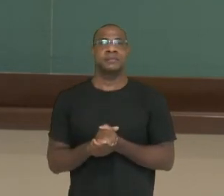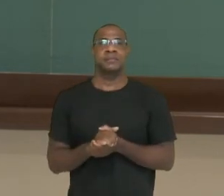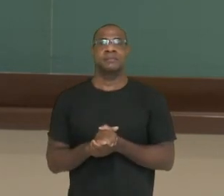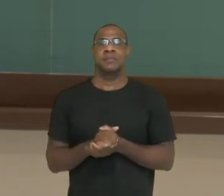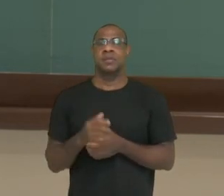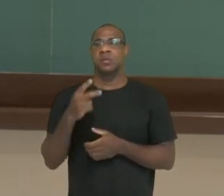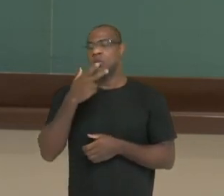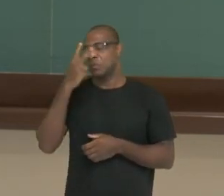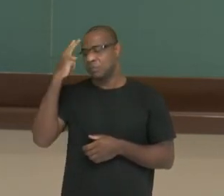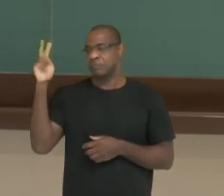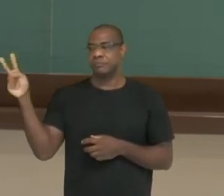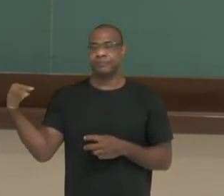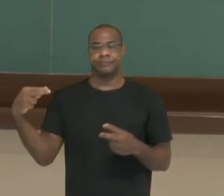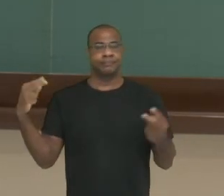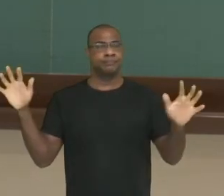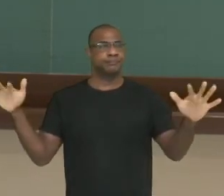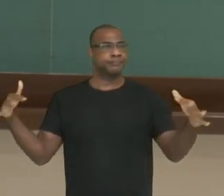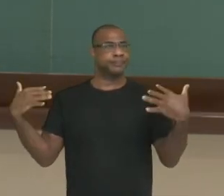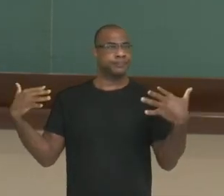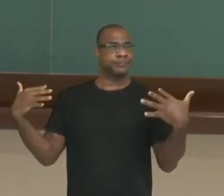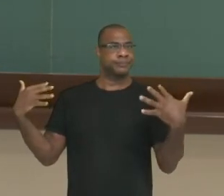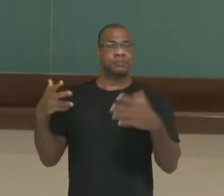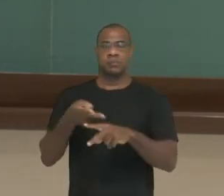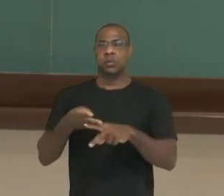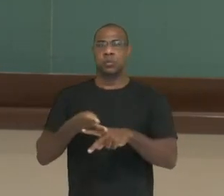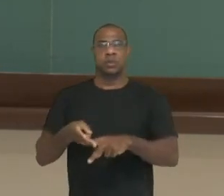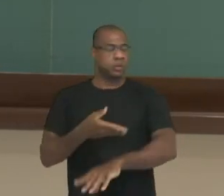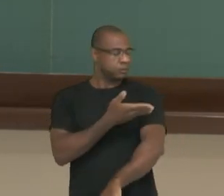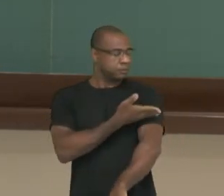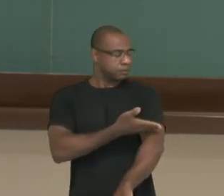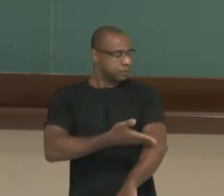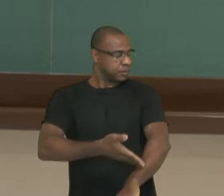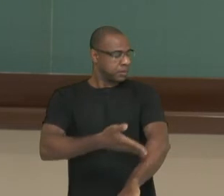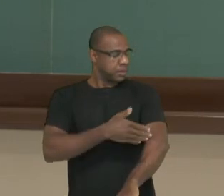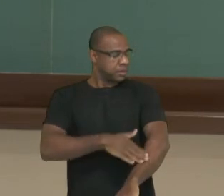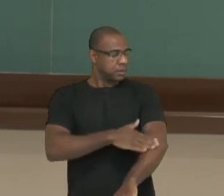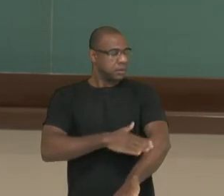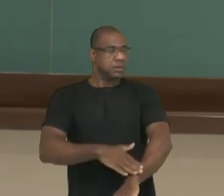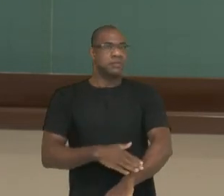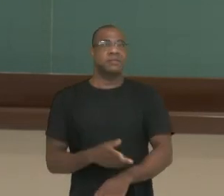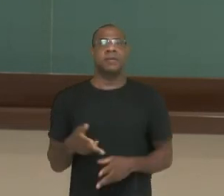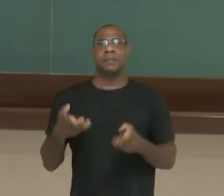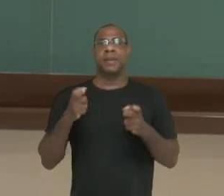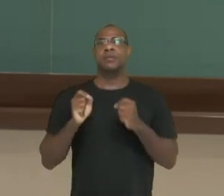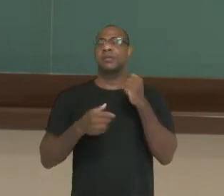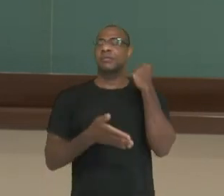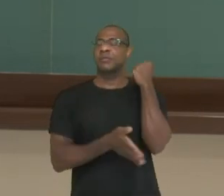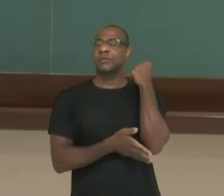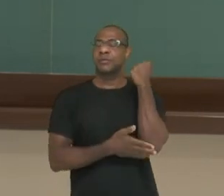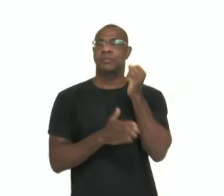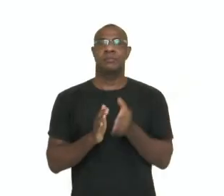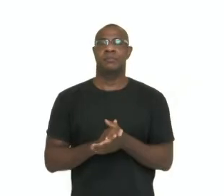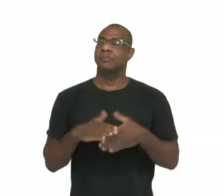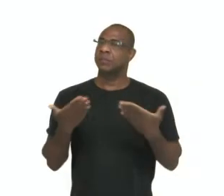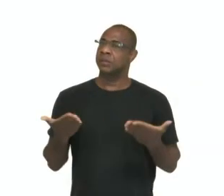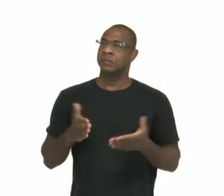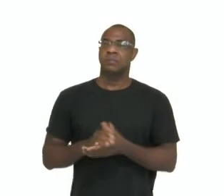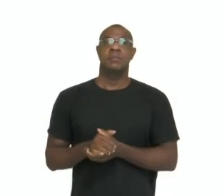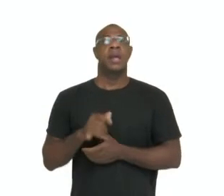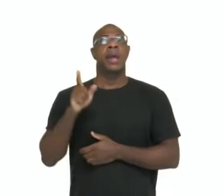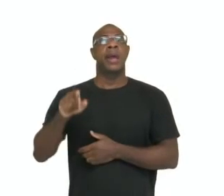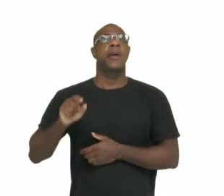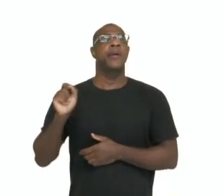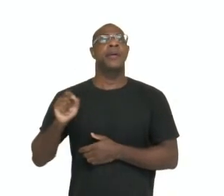quer dizer, estavam procurando os braços, já denota o quê? O ciúme. Então, a ponto dele decidir o